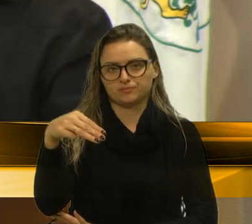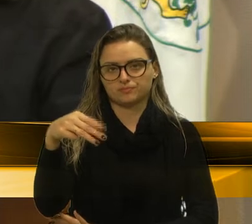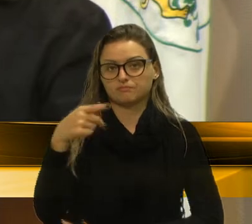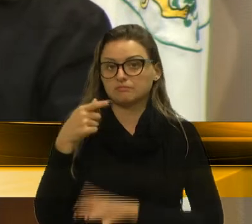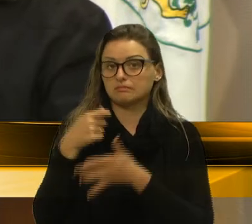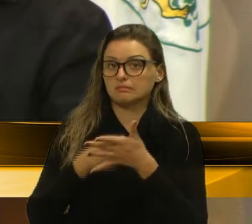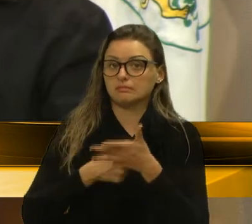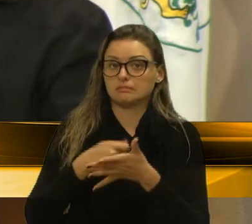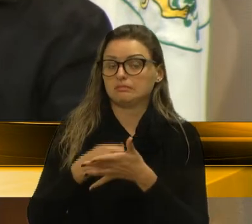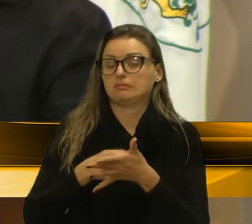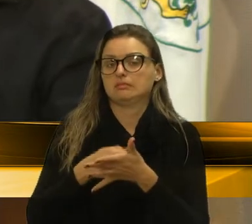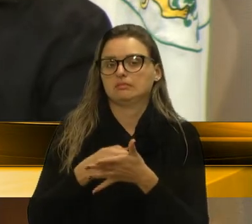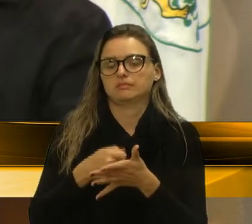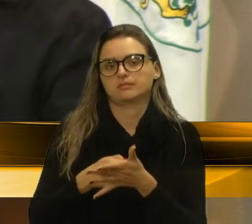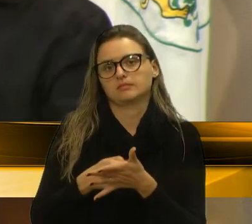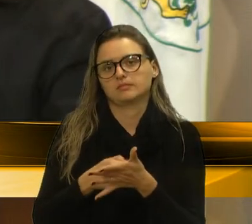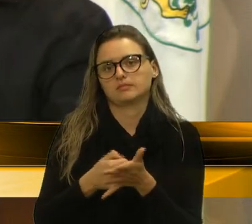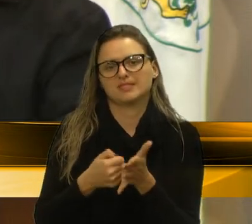tentando